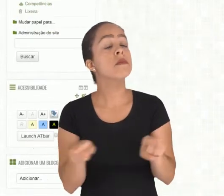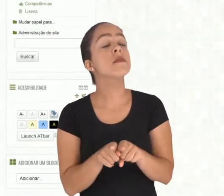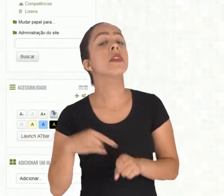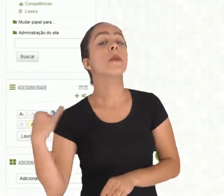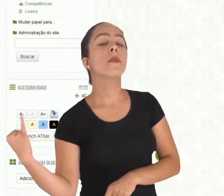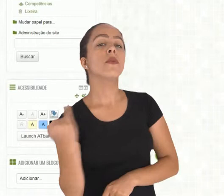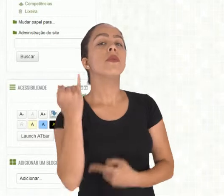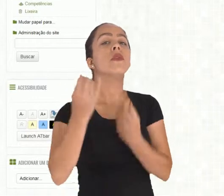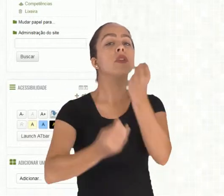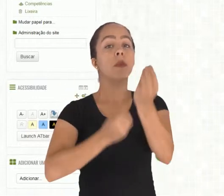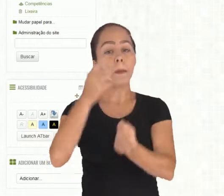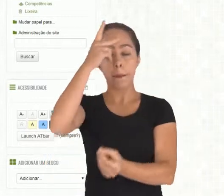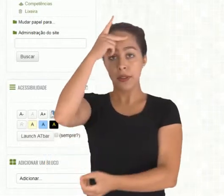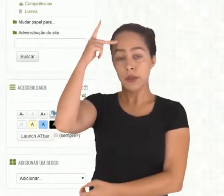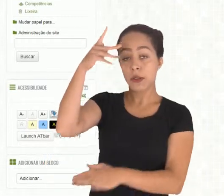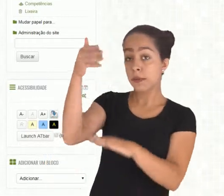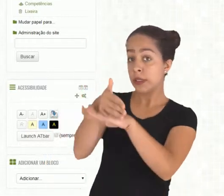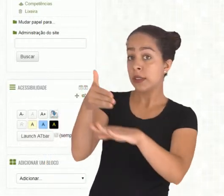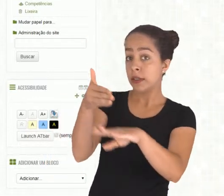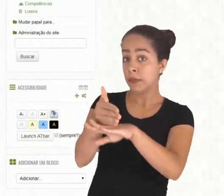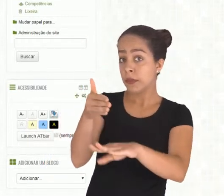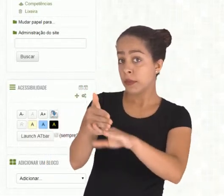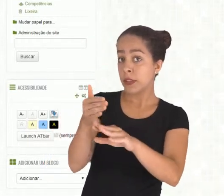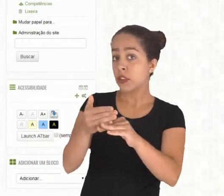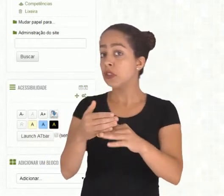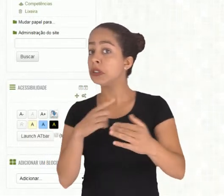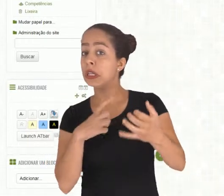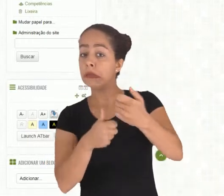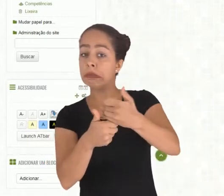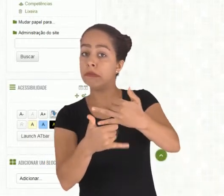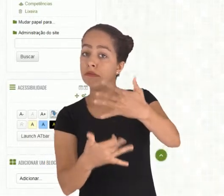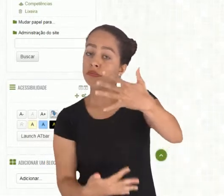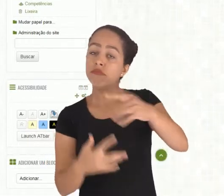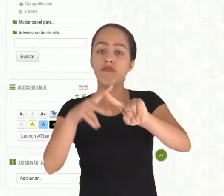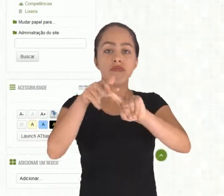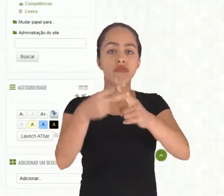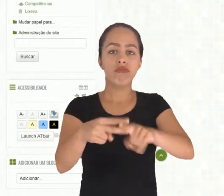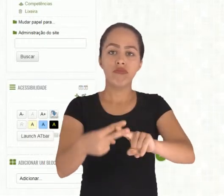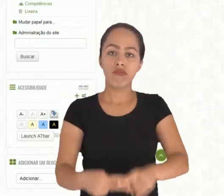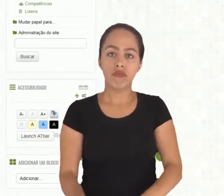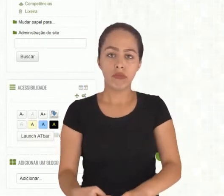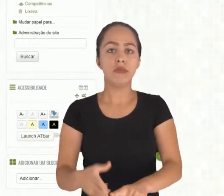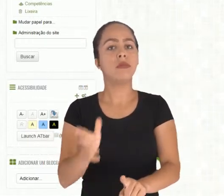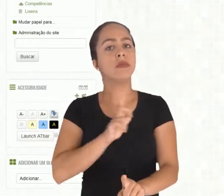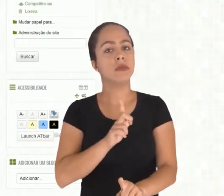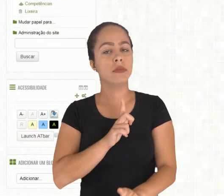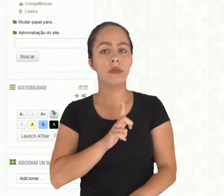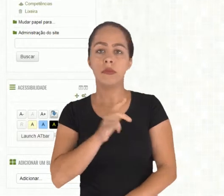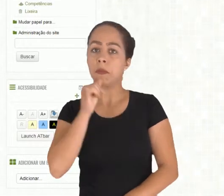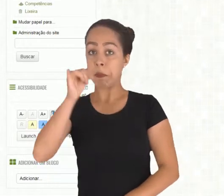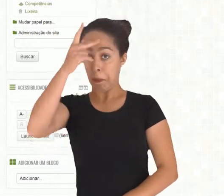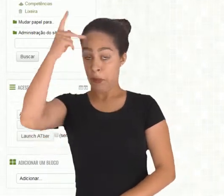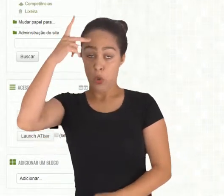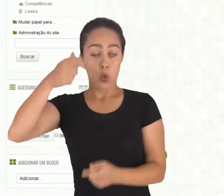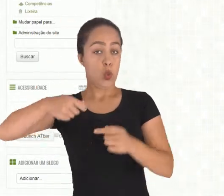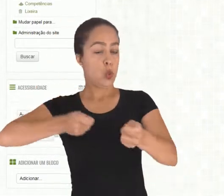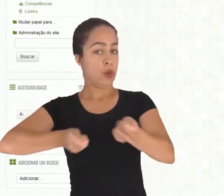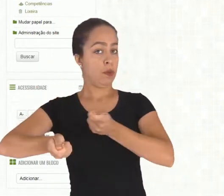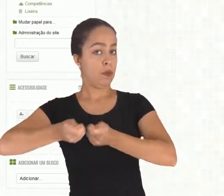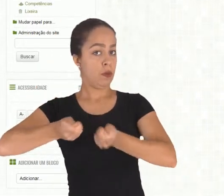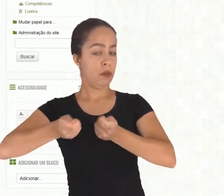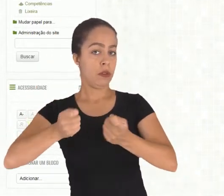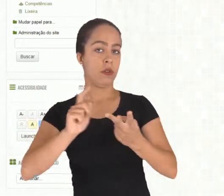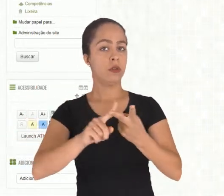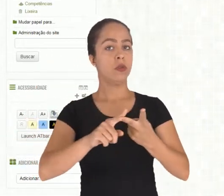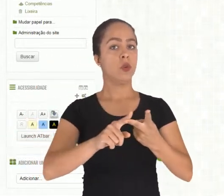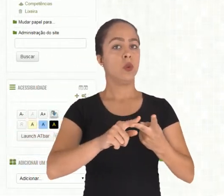participantes geralmente funciona muito bem com as configurações padronizadas em que gerentes editores do mundo e